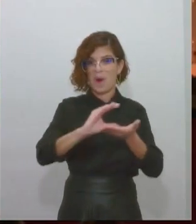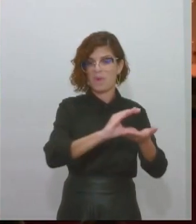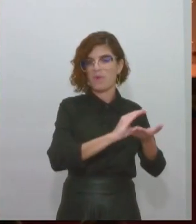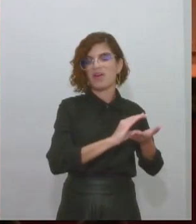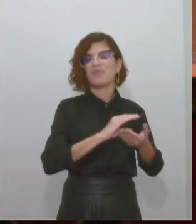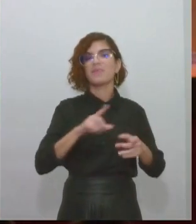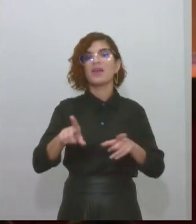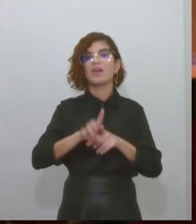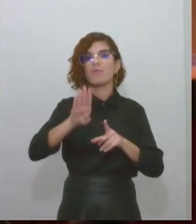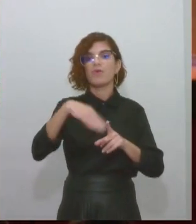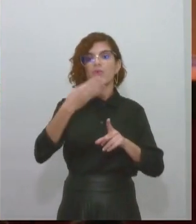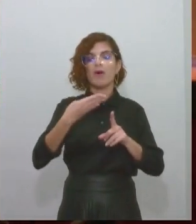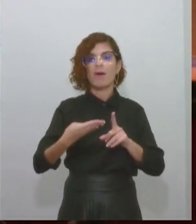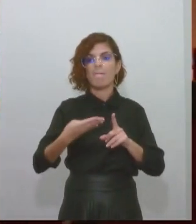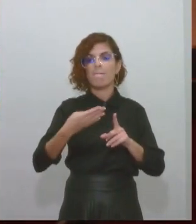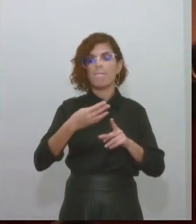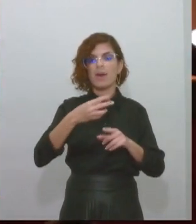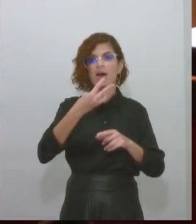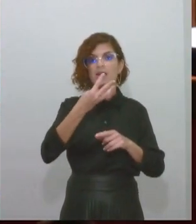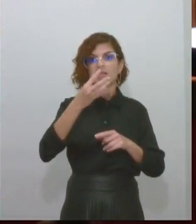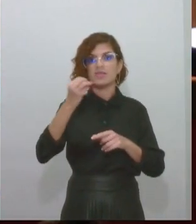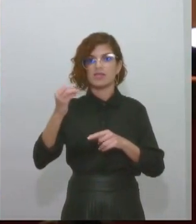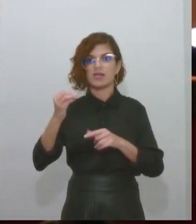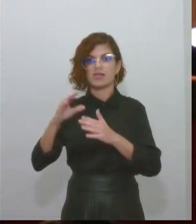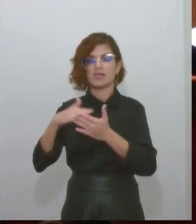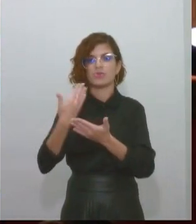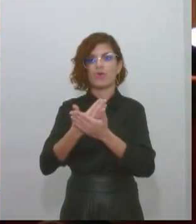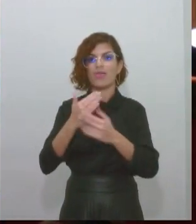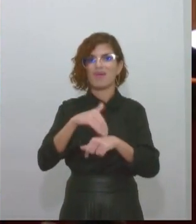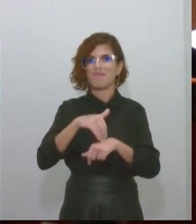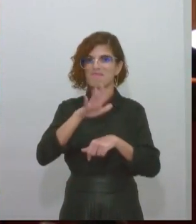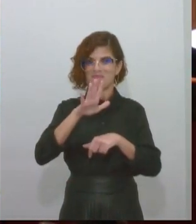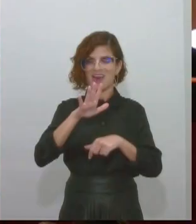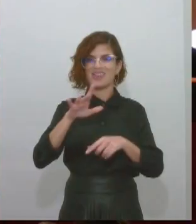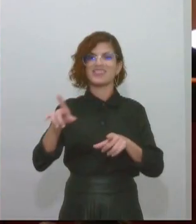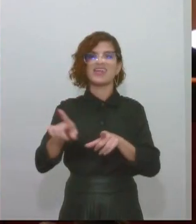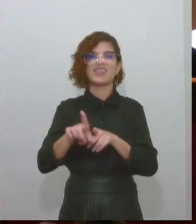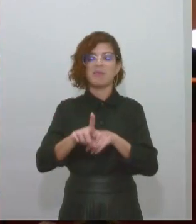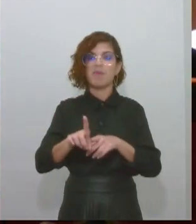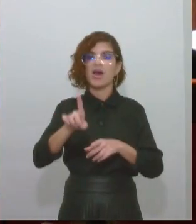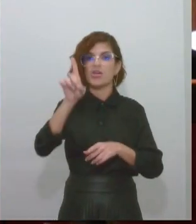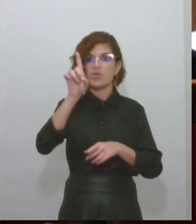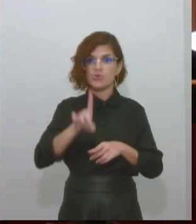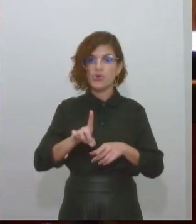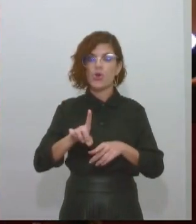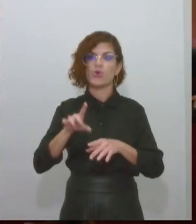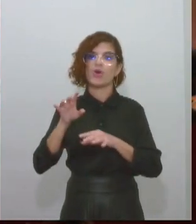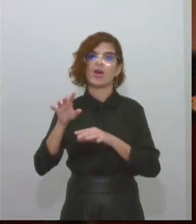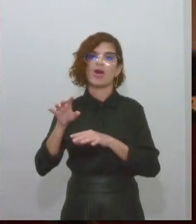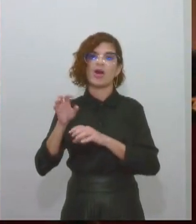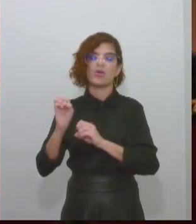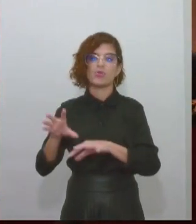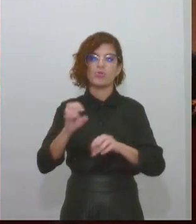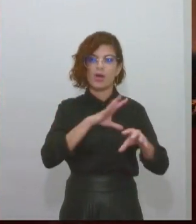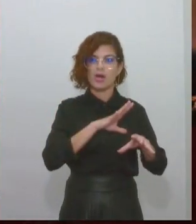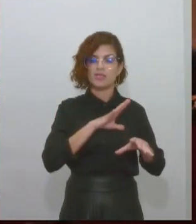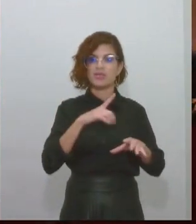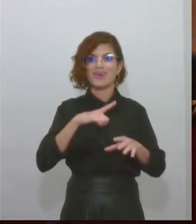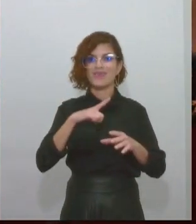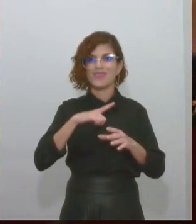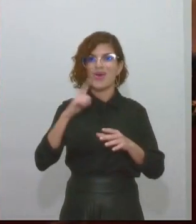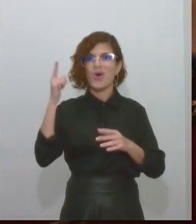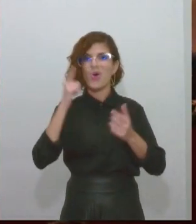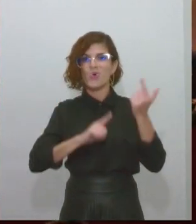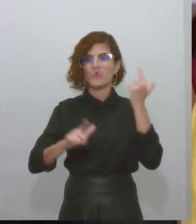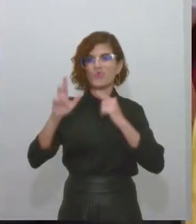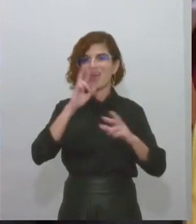municipal, e diretorias de educação que alcançaram os melhores resultados no Índice de Desempenho Escolar em Sergipe,